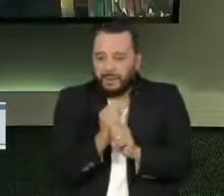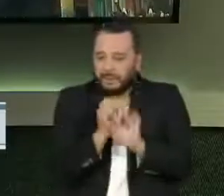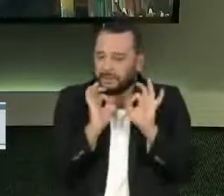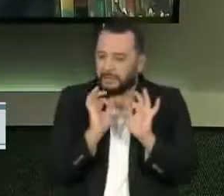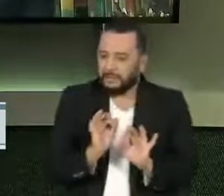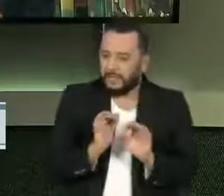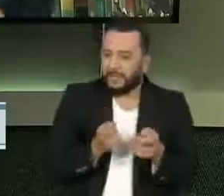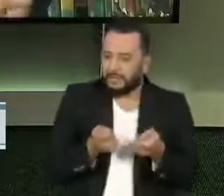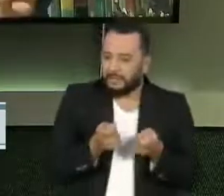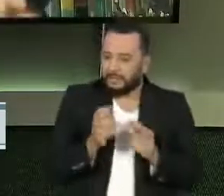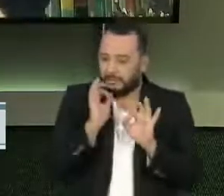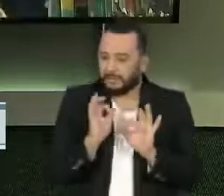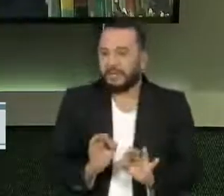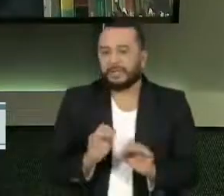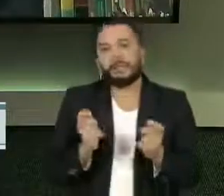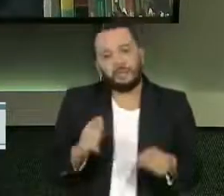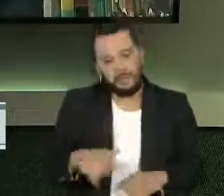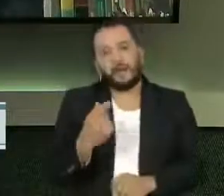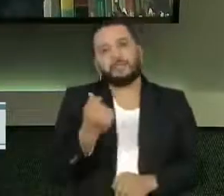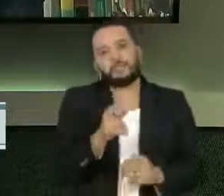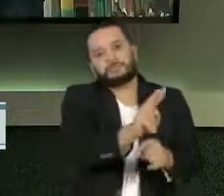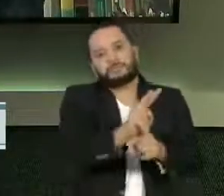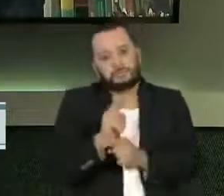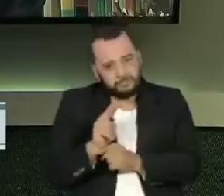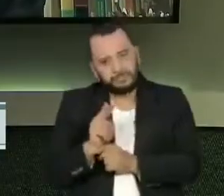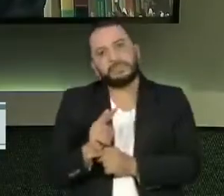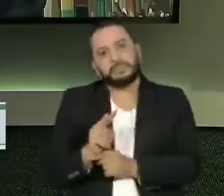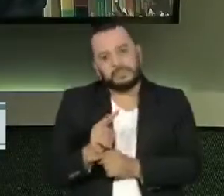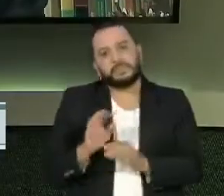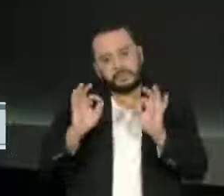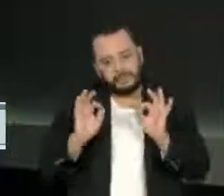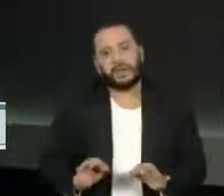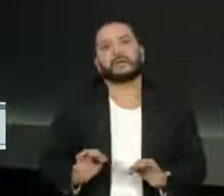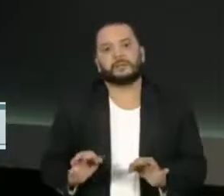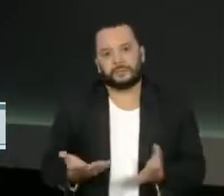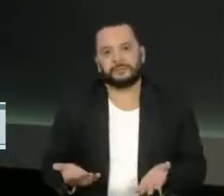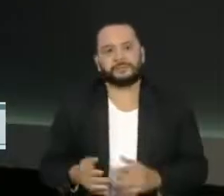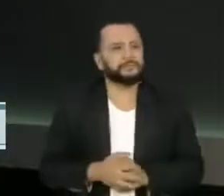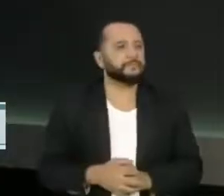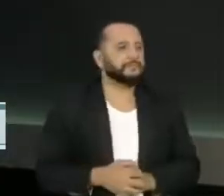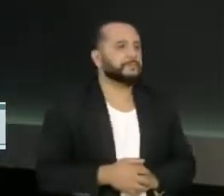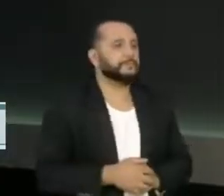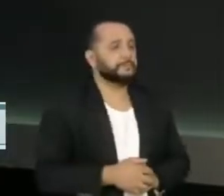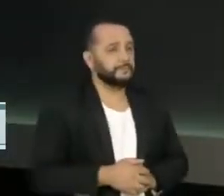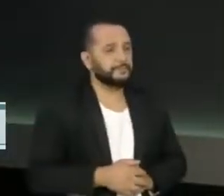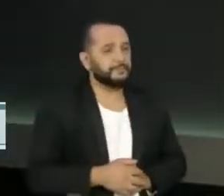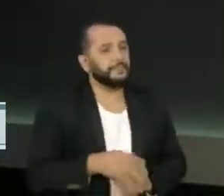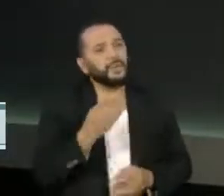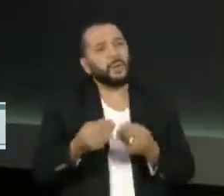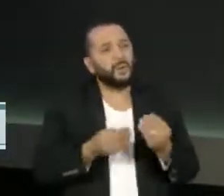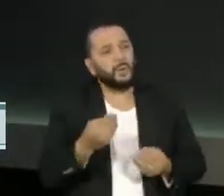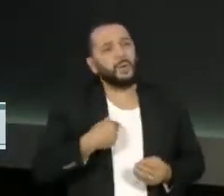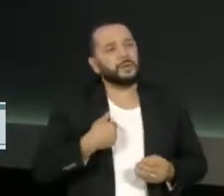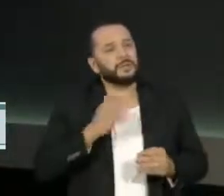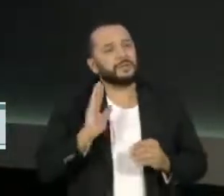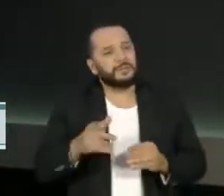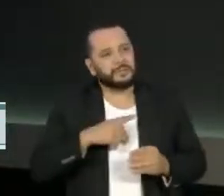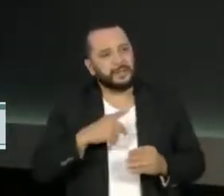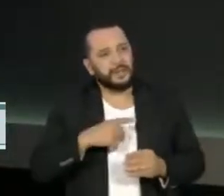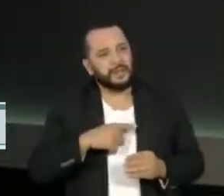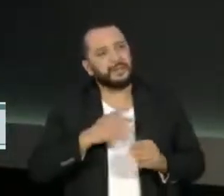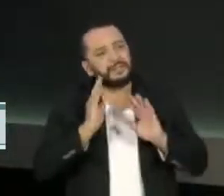comprometimento grande da sua renda que vai se estender por um período longo de tempo. Em relação a fraudes,